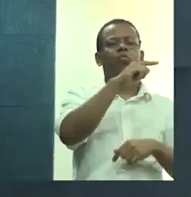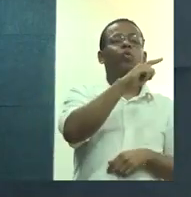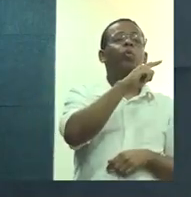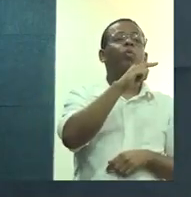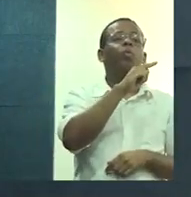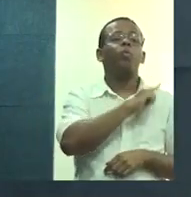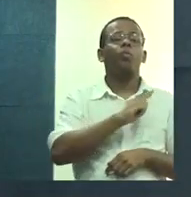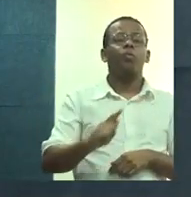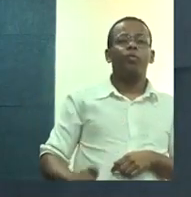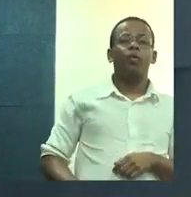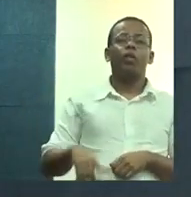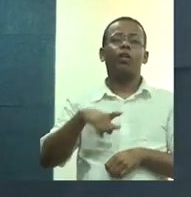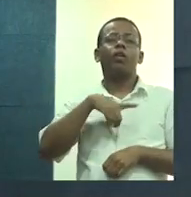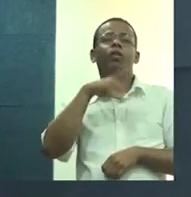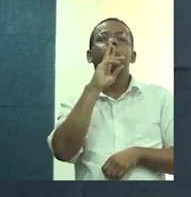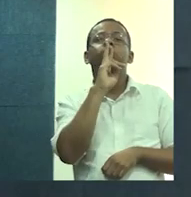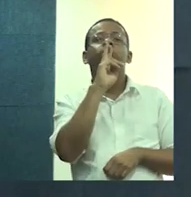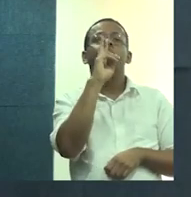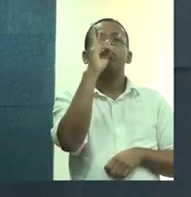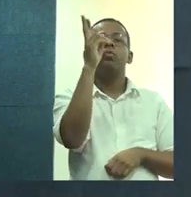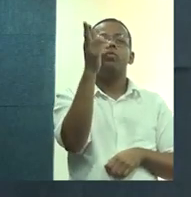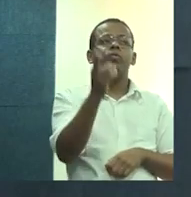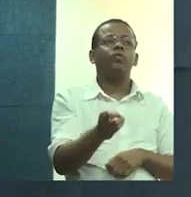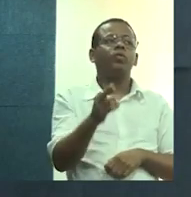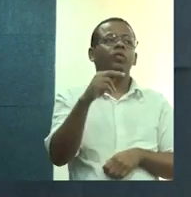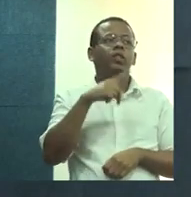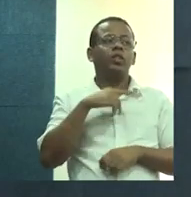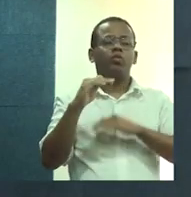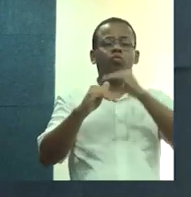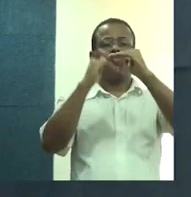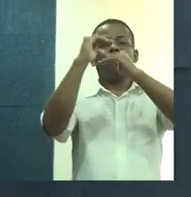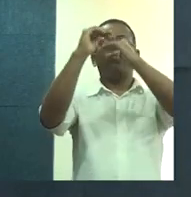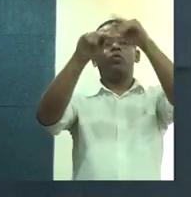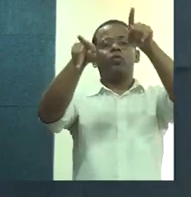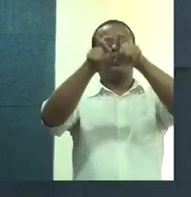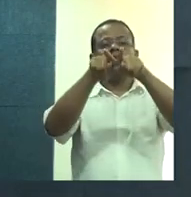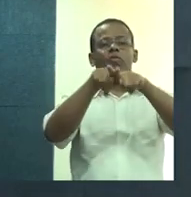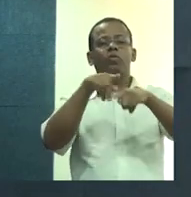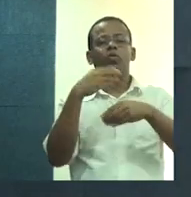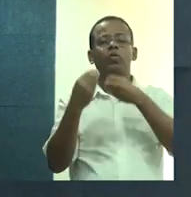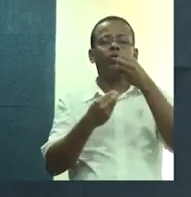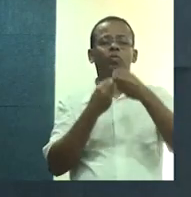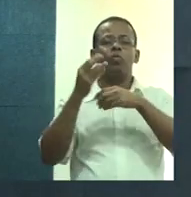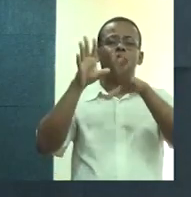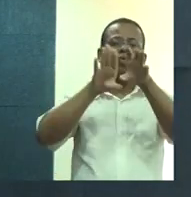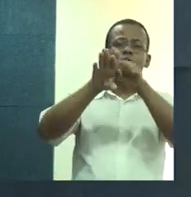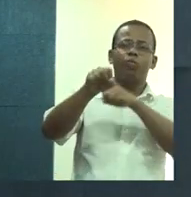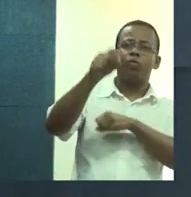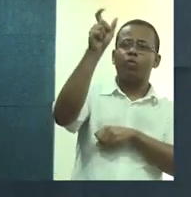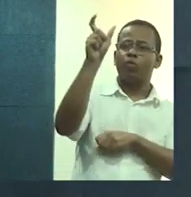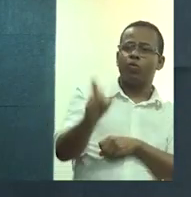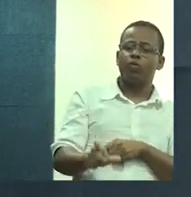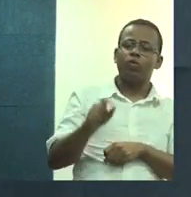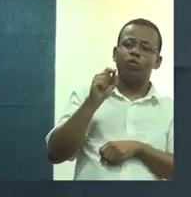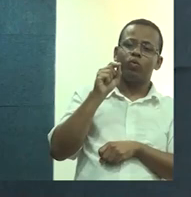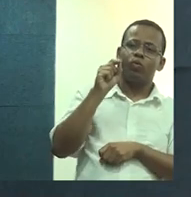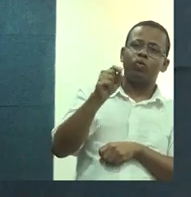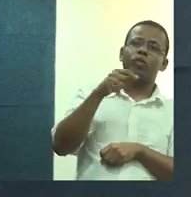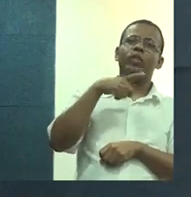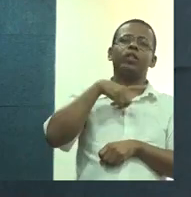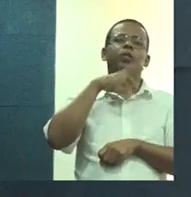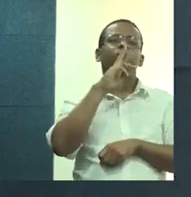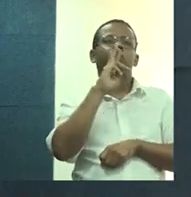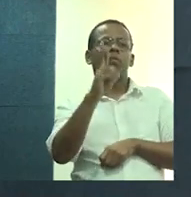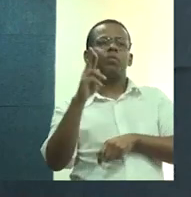do resultado deste processo que que está sendo construído e Justamente na formação no entendimento desse cidadão